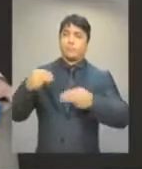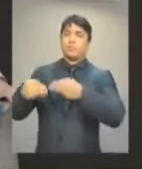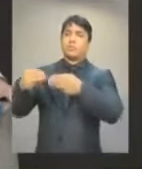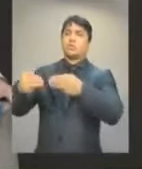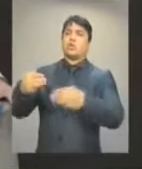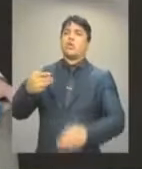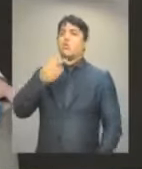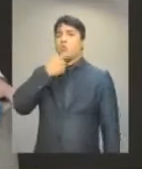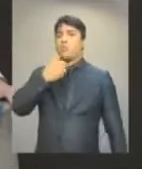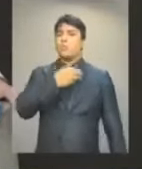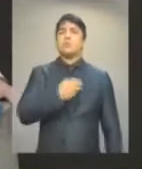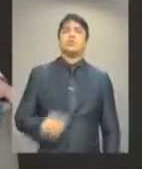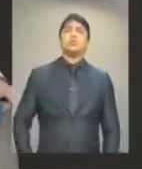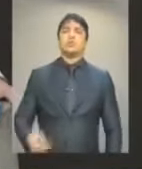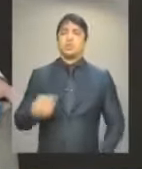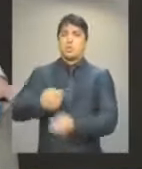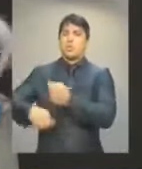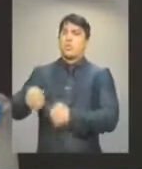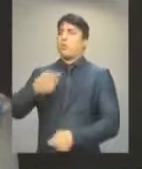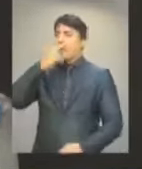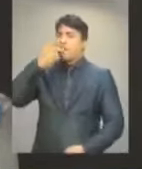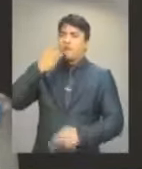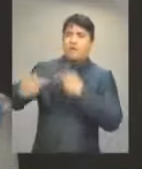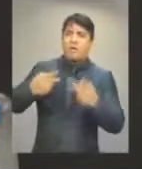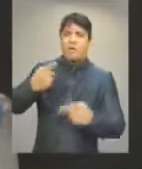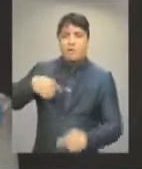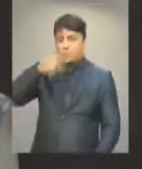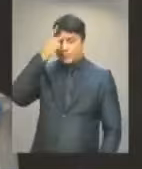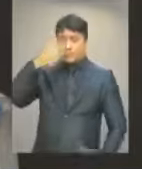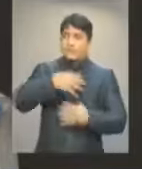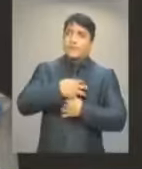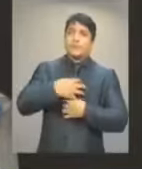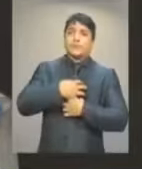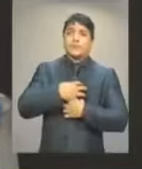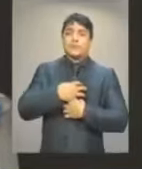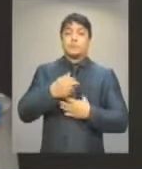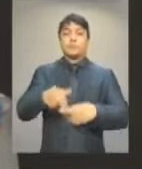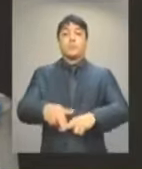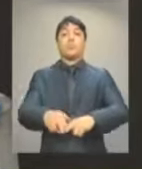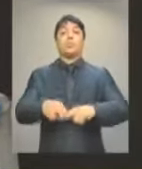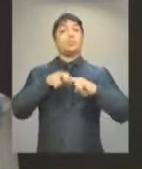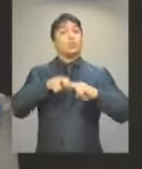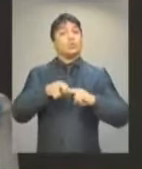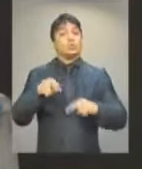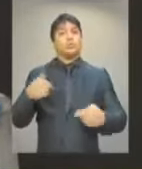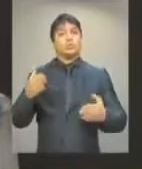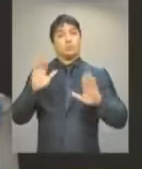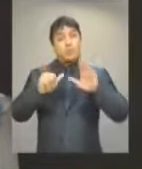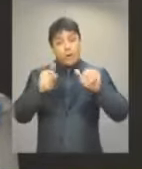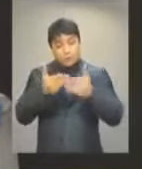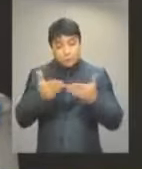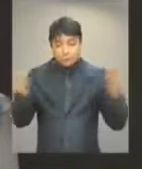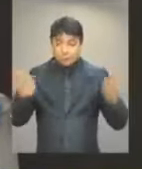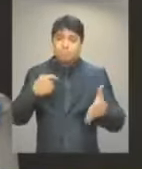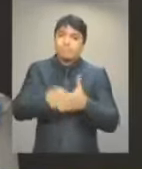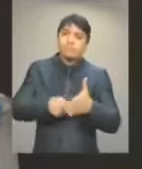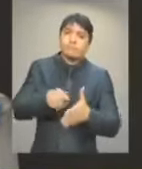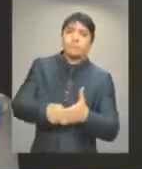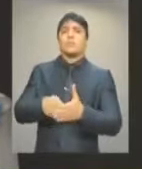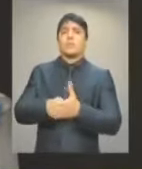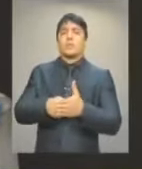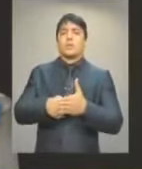Isso é terrível, cruel, trágico. Por isso eu queria aqui conclamar os senhores. Lutemos por uma renda